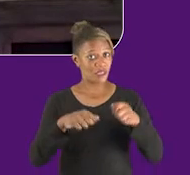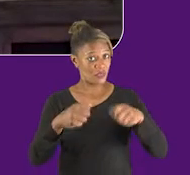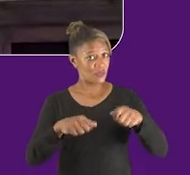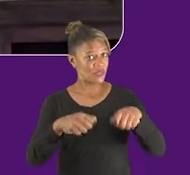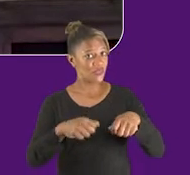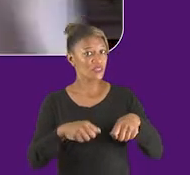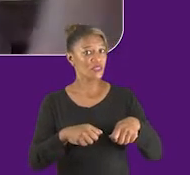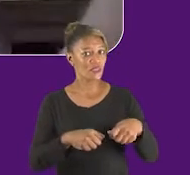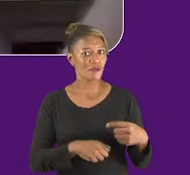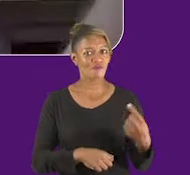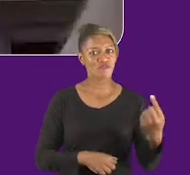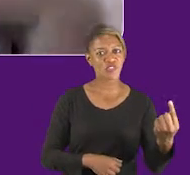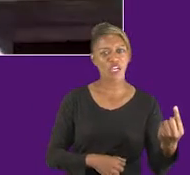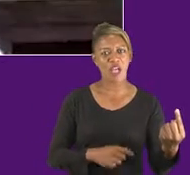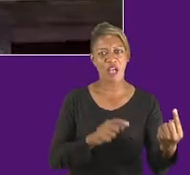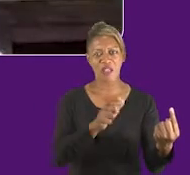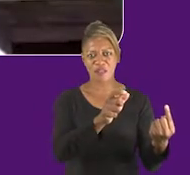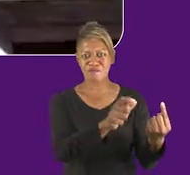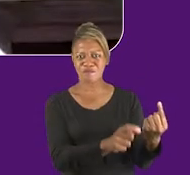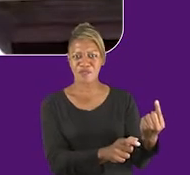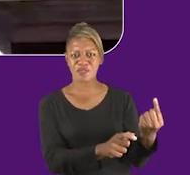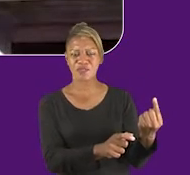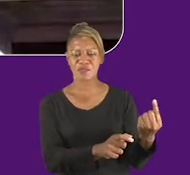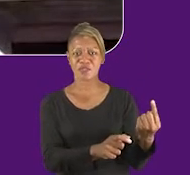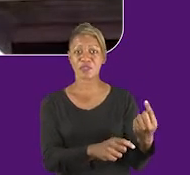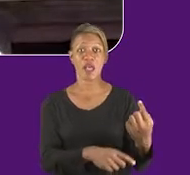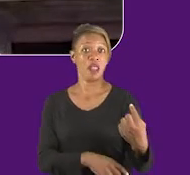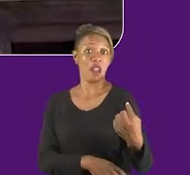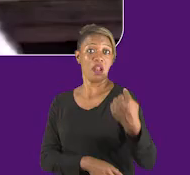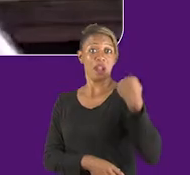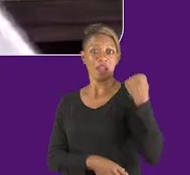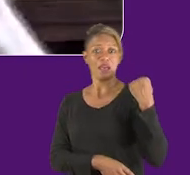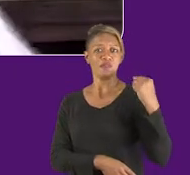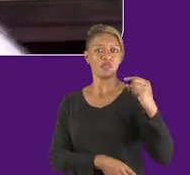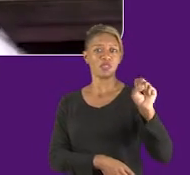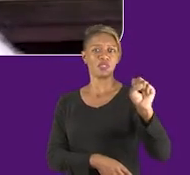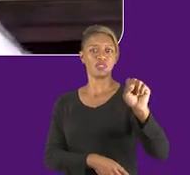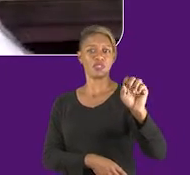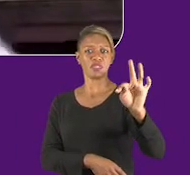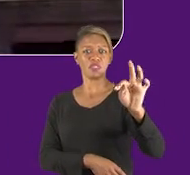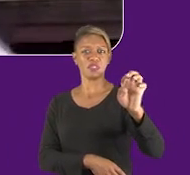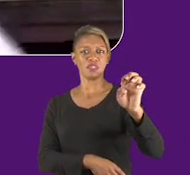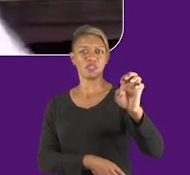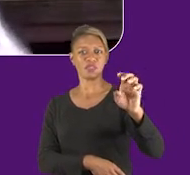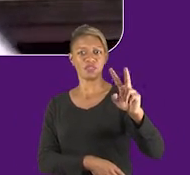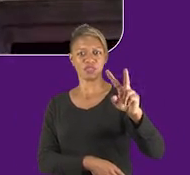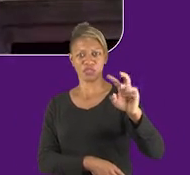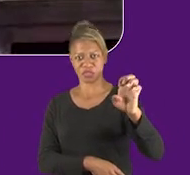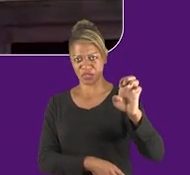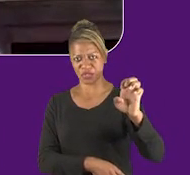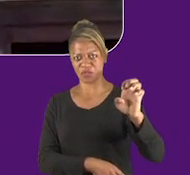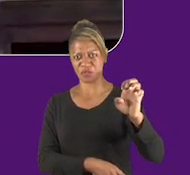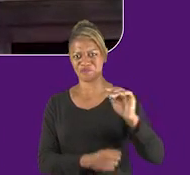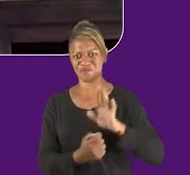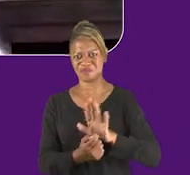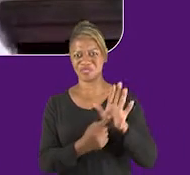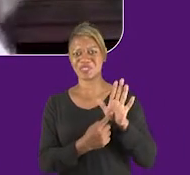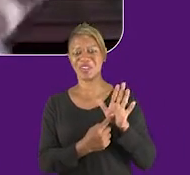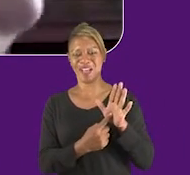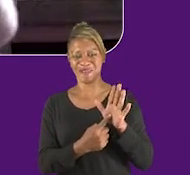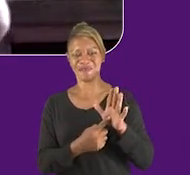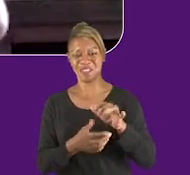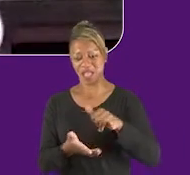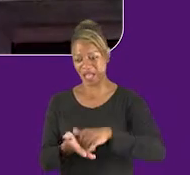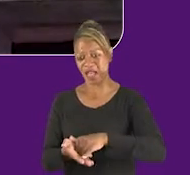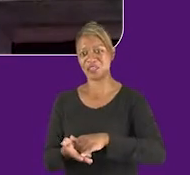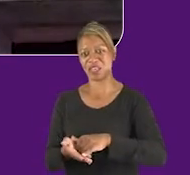da pessoa né lá atrás os tipos de ovos disse que ele queria que a tela né do smartphone fosse Tati que as